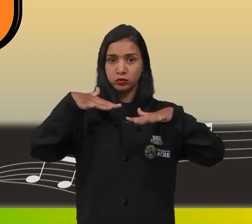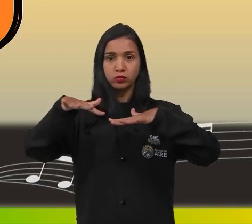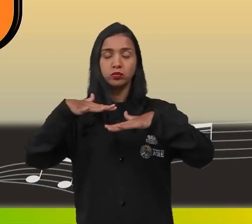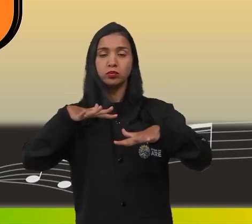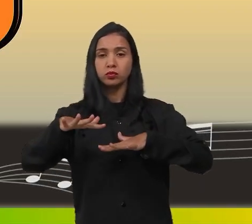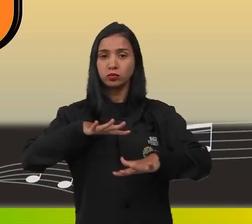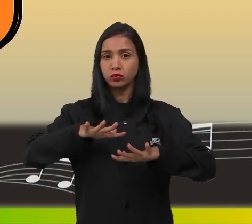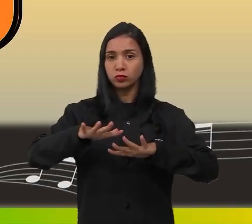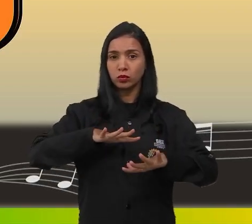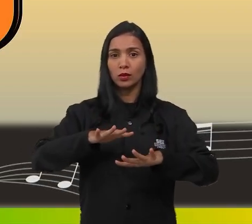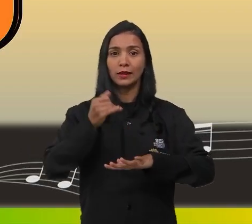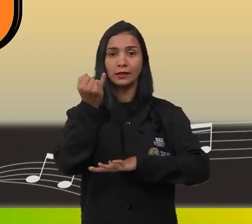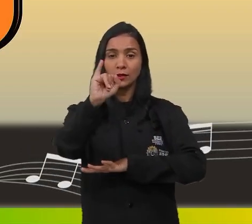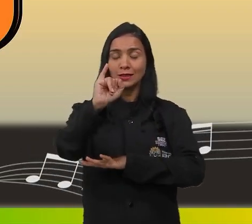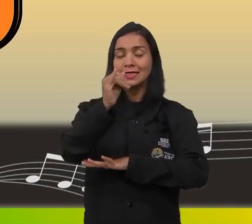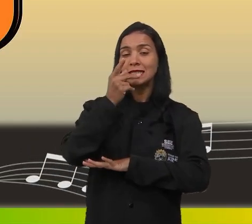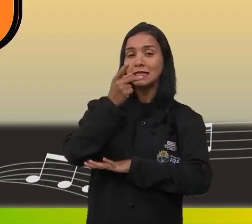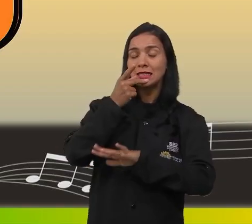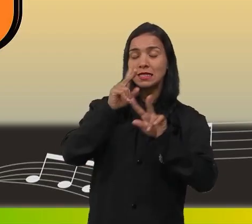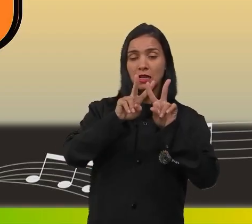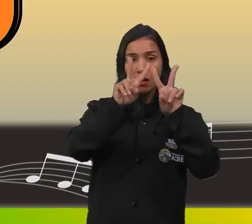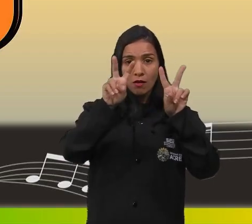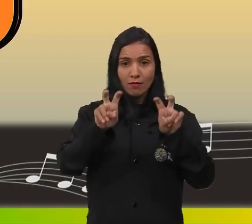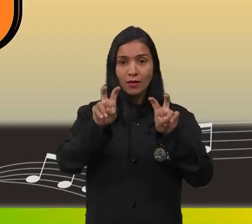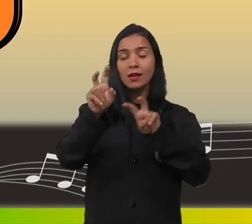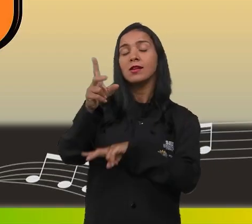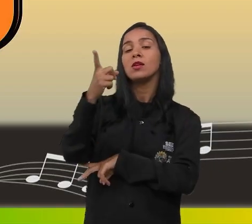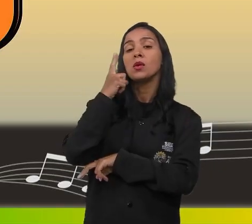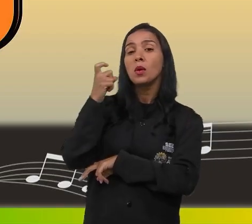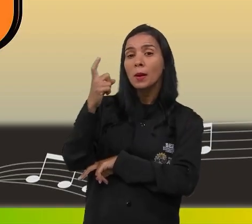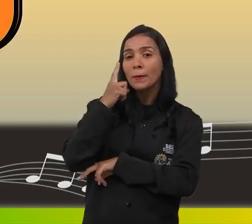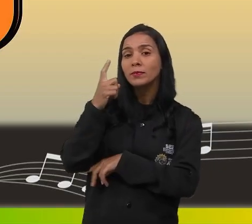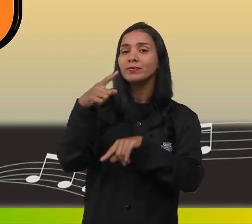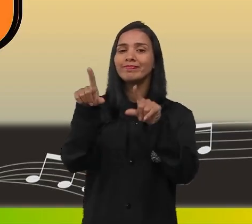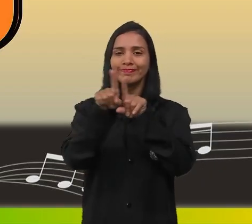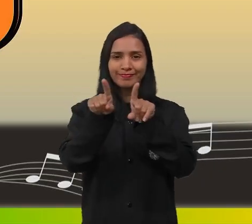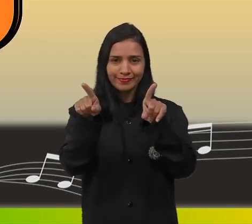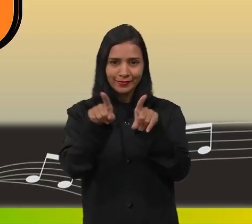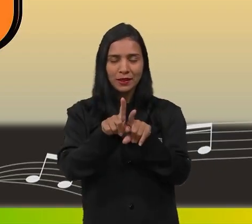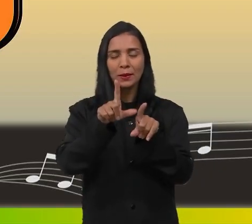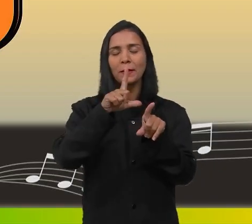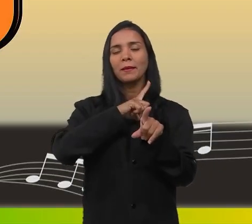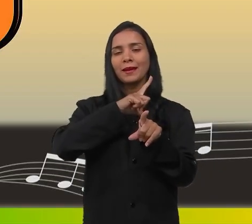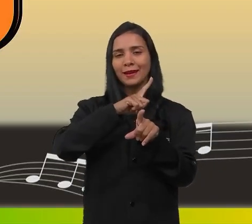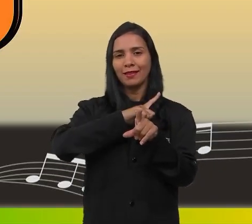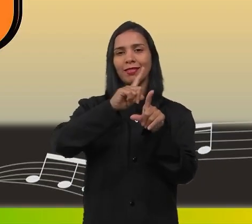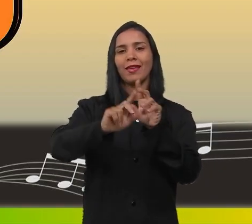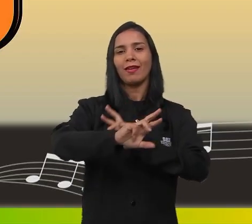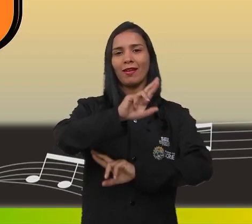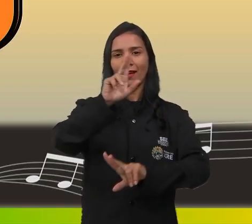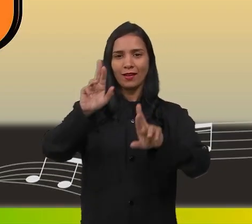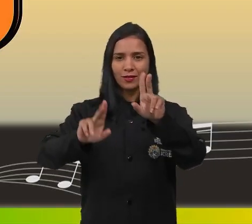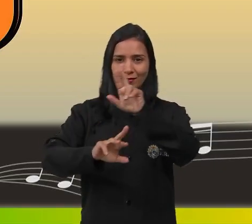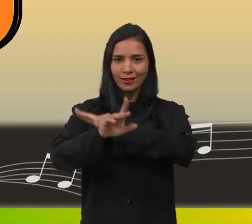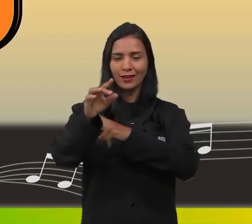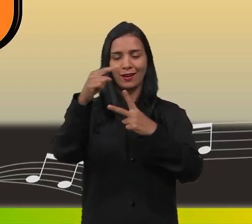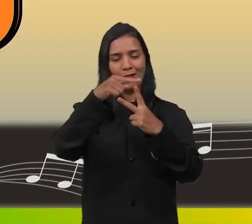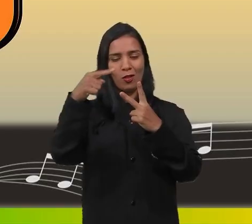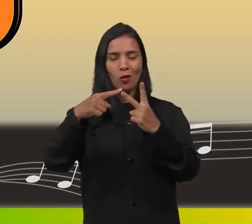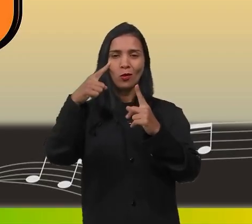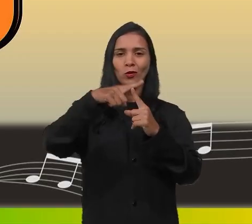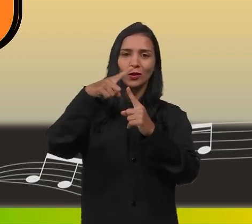quando a gente está falando de som, né, de tom, a gente pode dizer que existe os tons graves